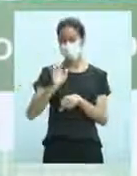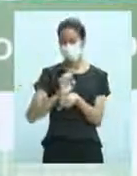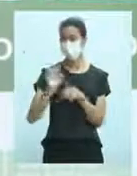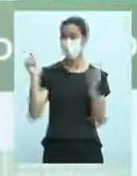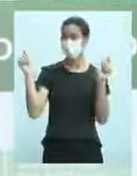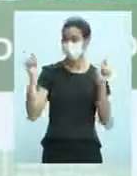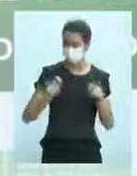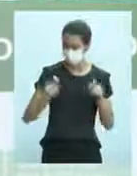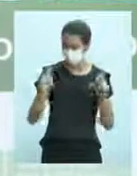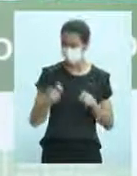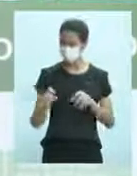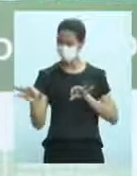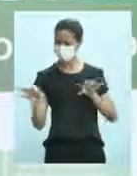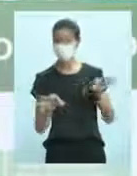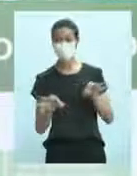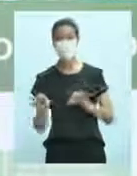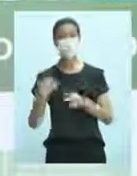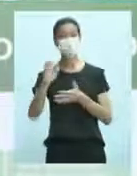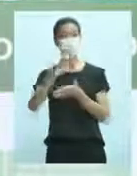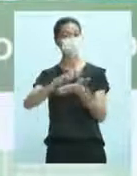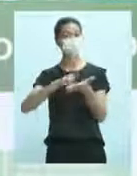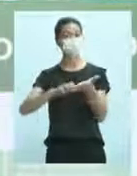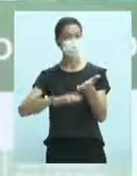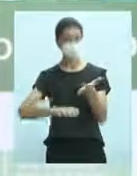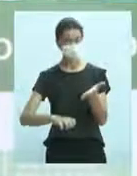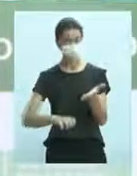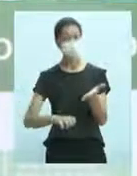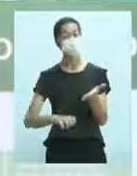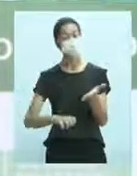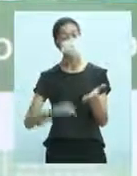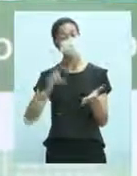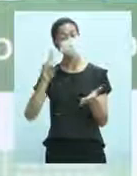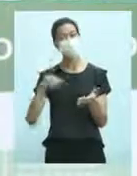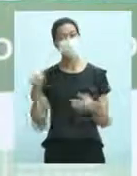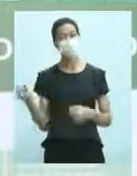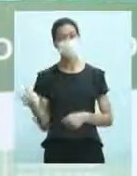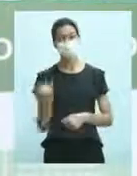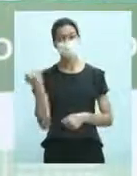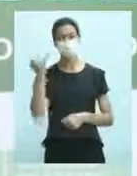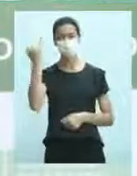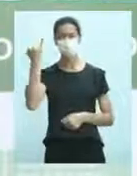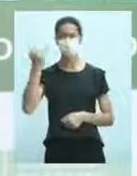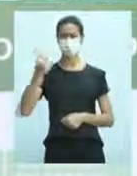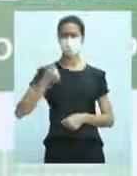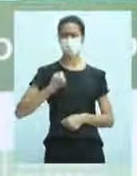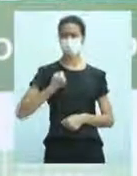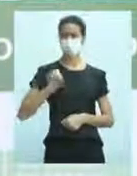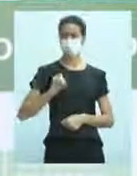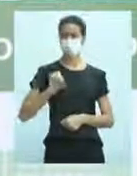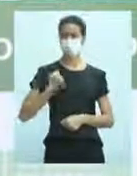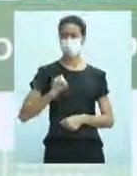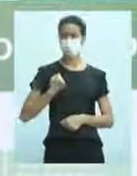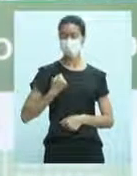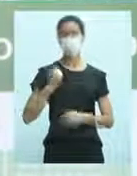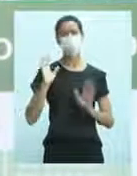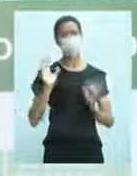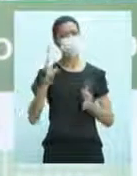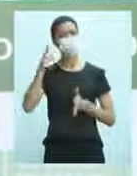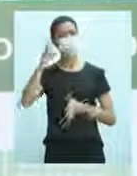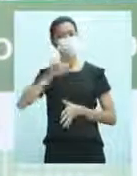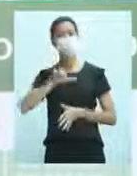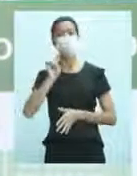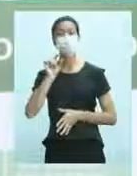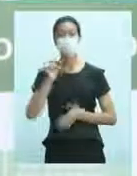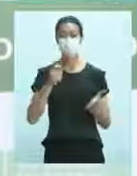este nós temos número pros antidepressivo e também tá garantimos a